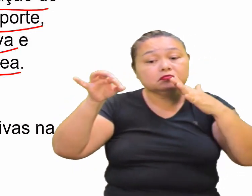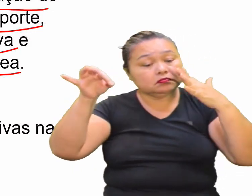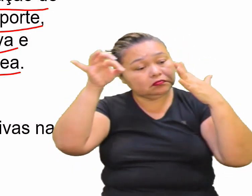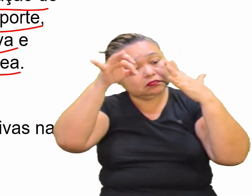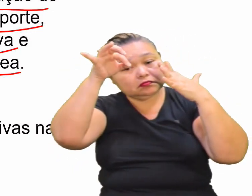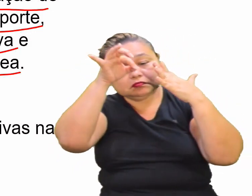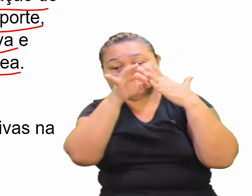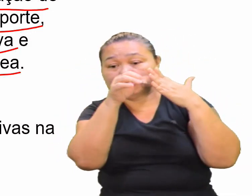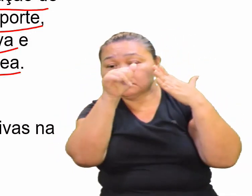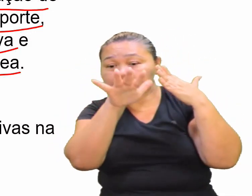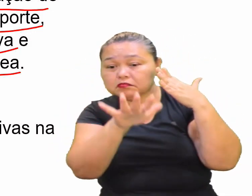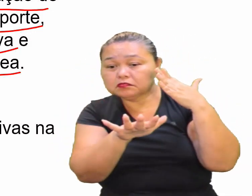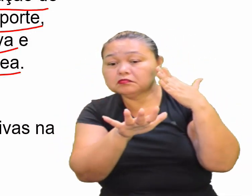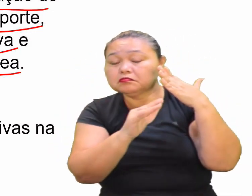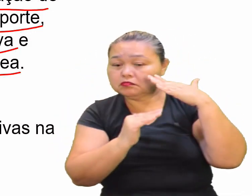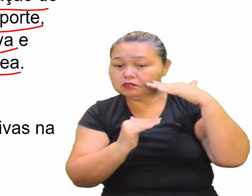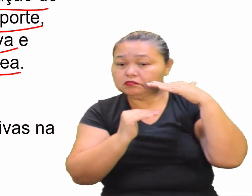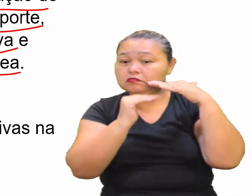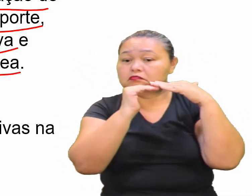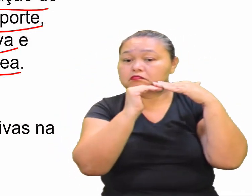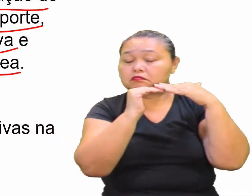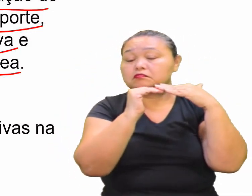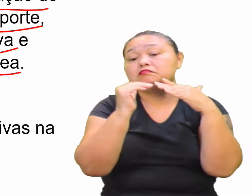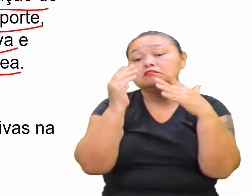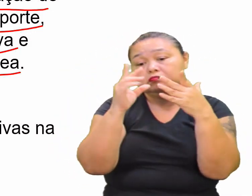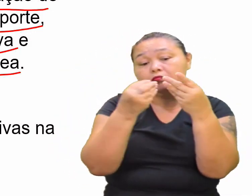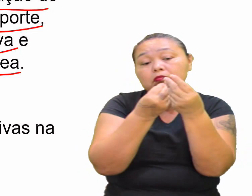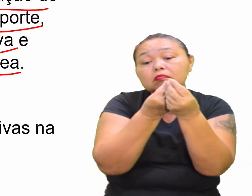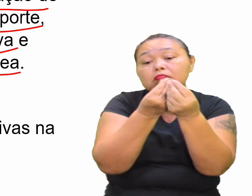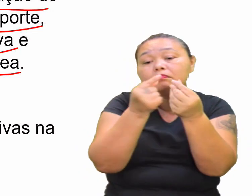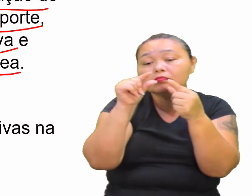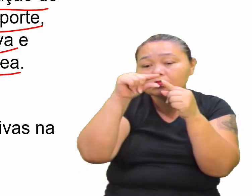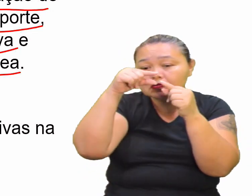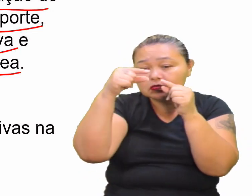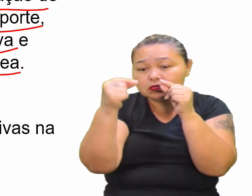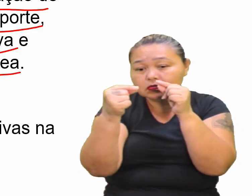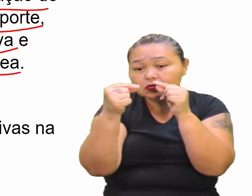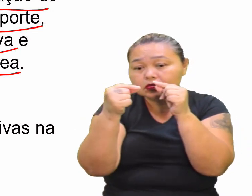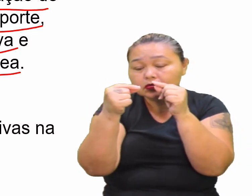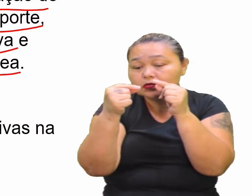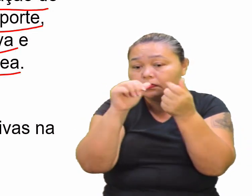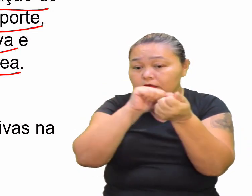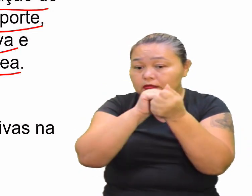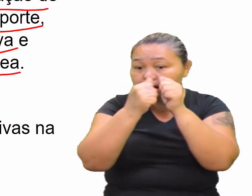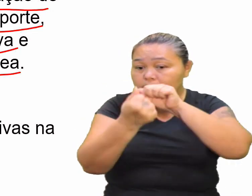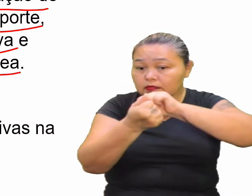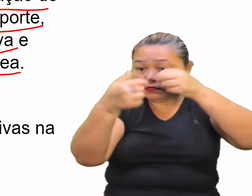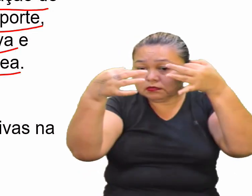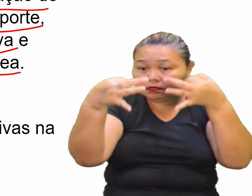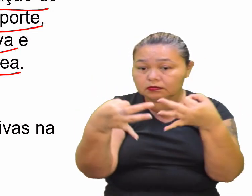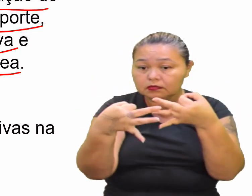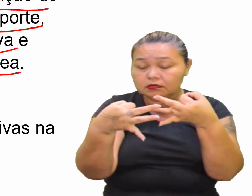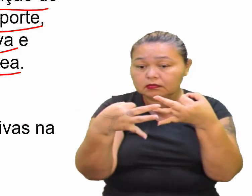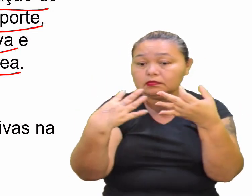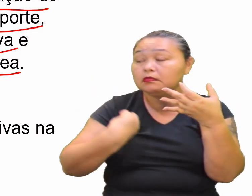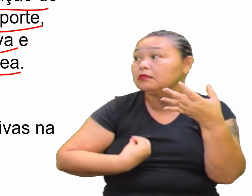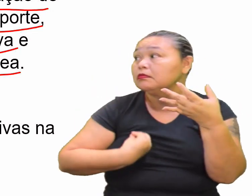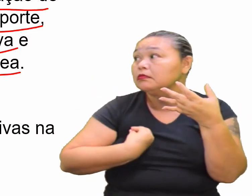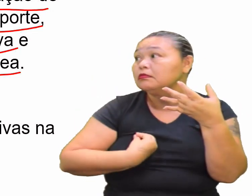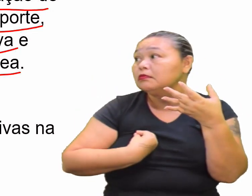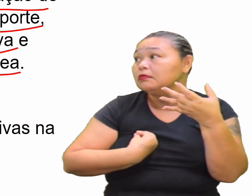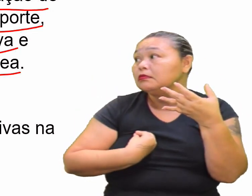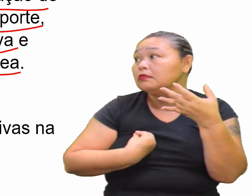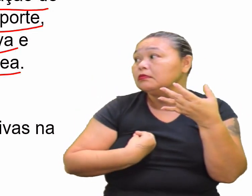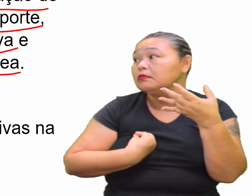elas passam por um tempo de latência e, às vezes, elas encontram condições adequadas para a sobrevivência. E